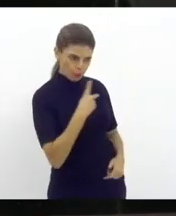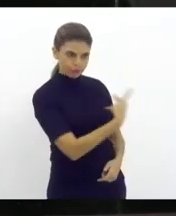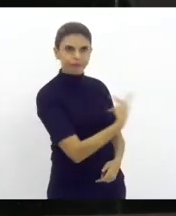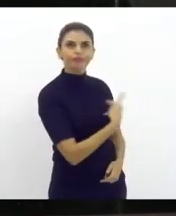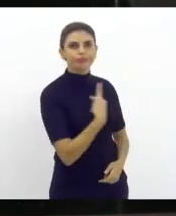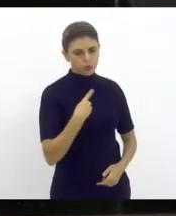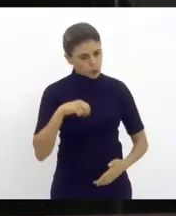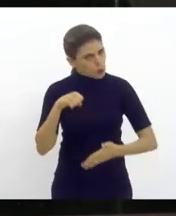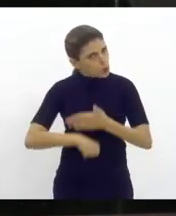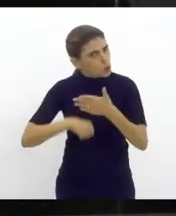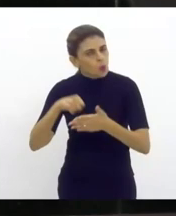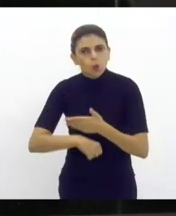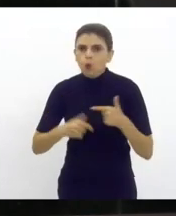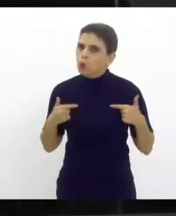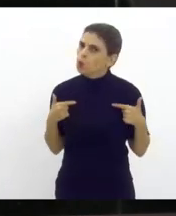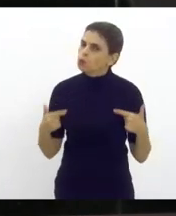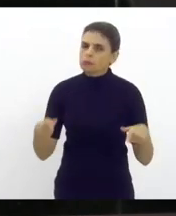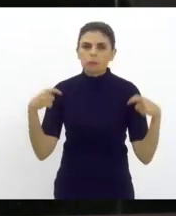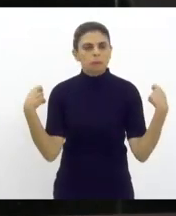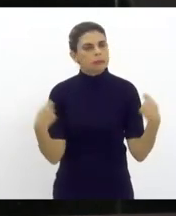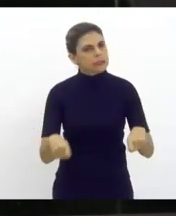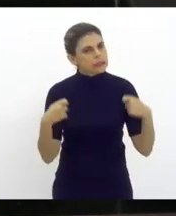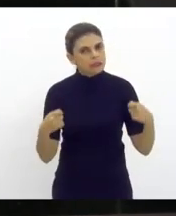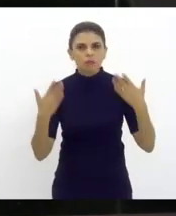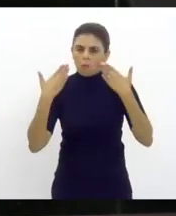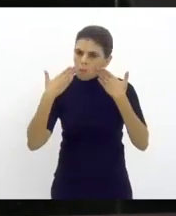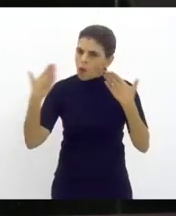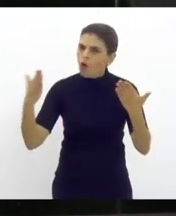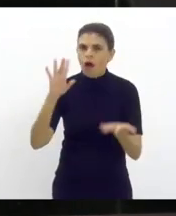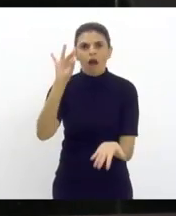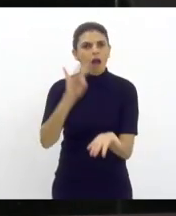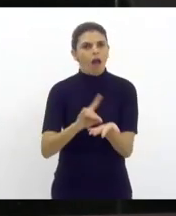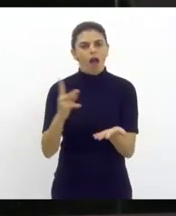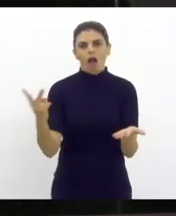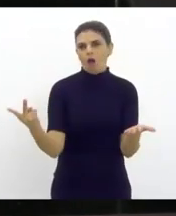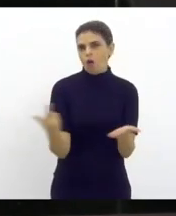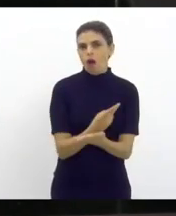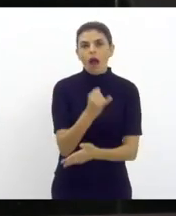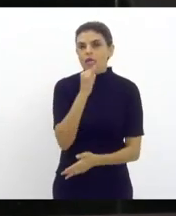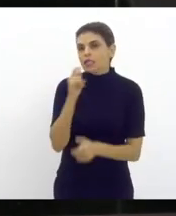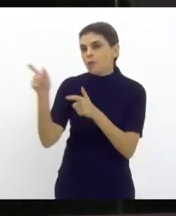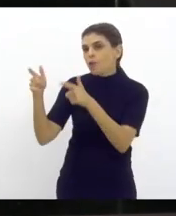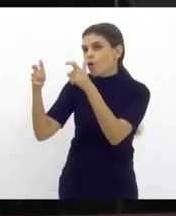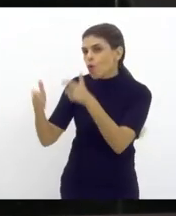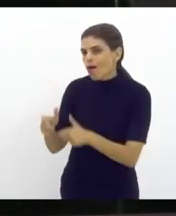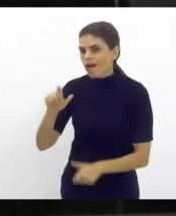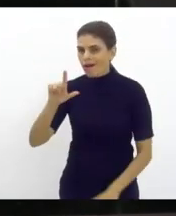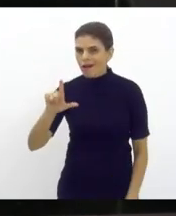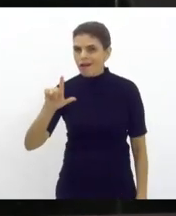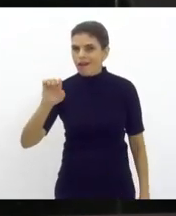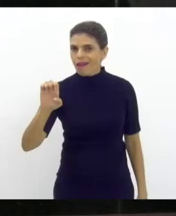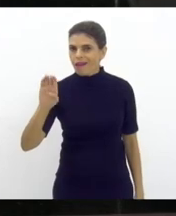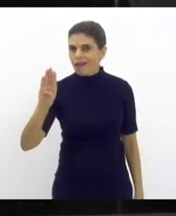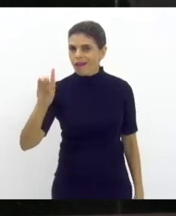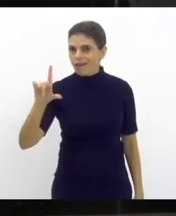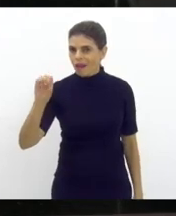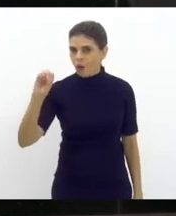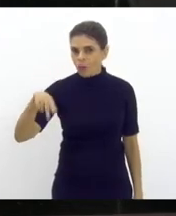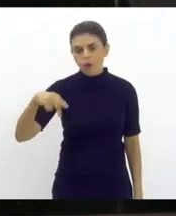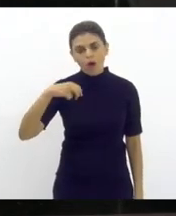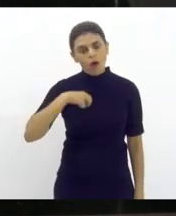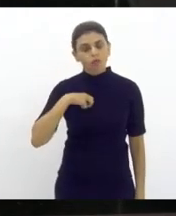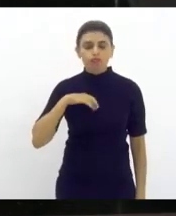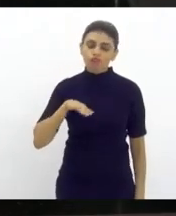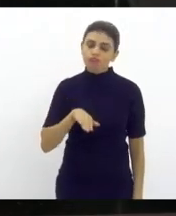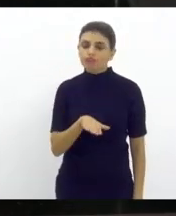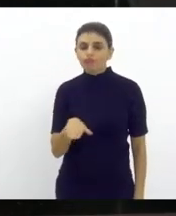baixada nós estamos lutando Para isso precisamos mostrar essa realidade você vai no Leblon Eu Me Lembro uma vez Jade eu desci o